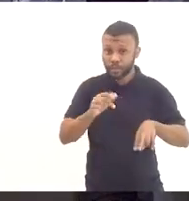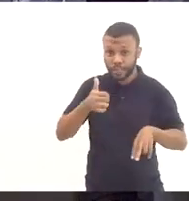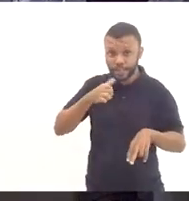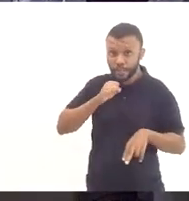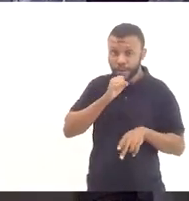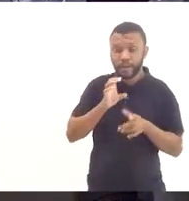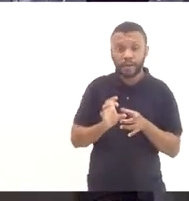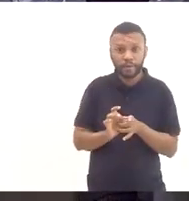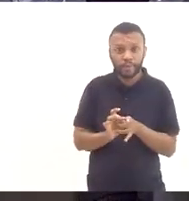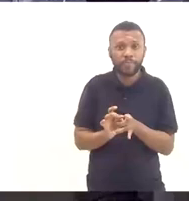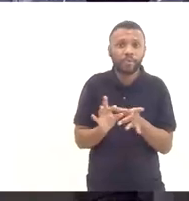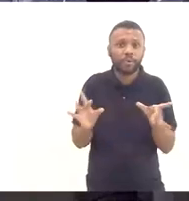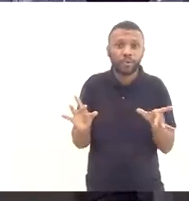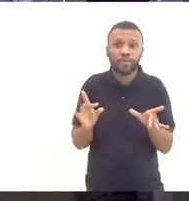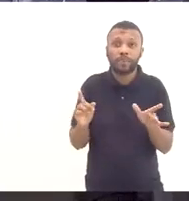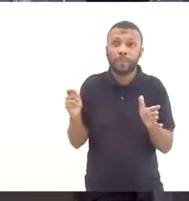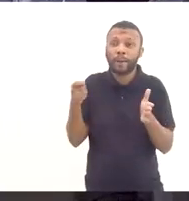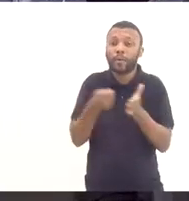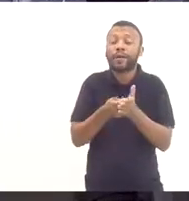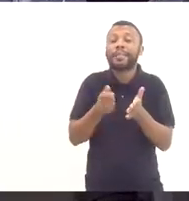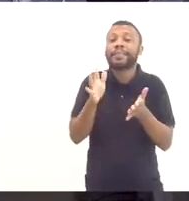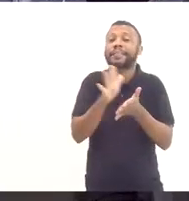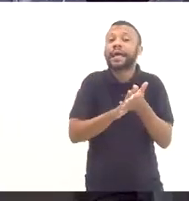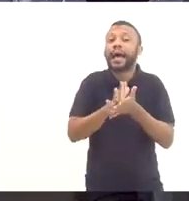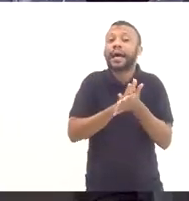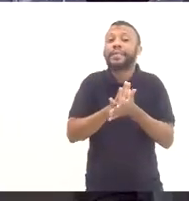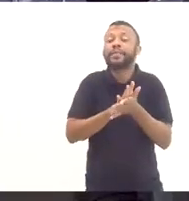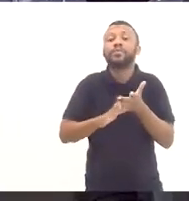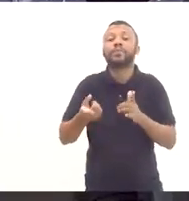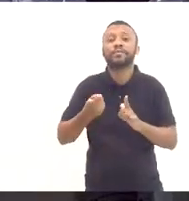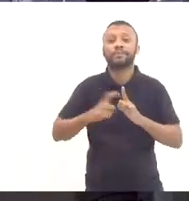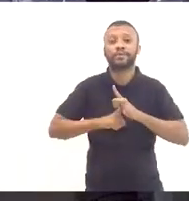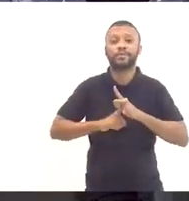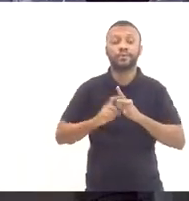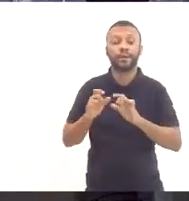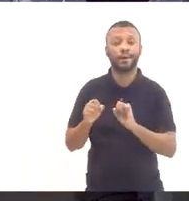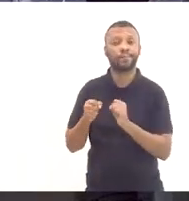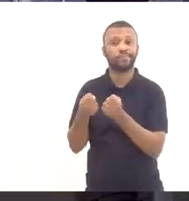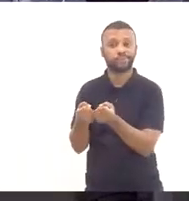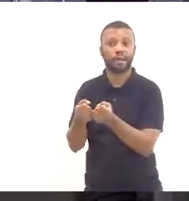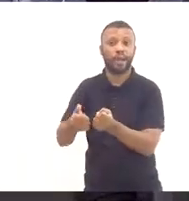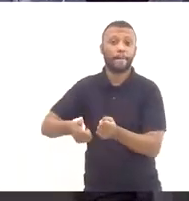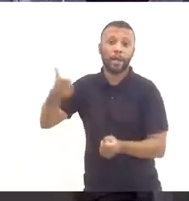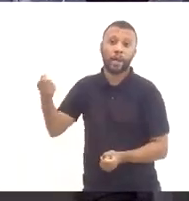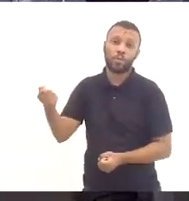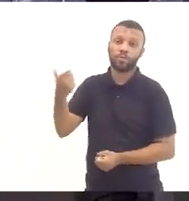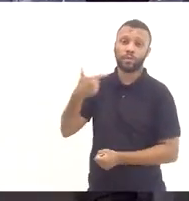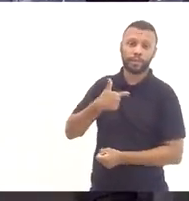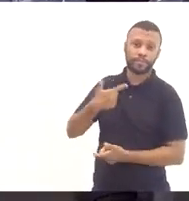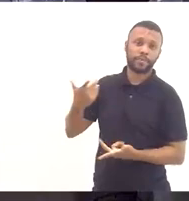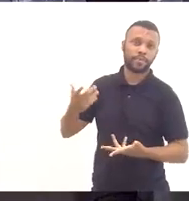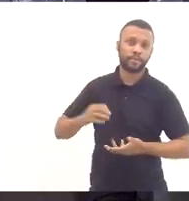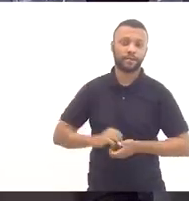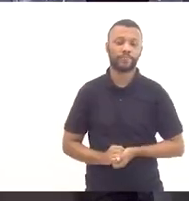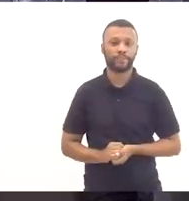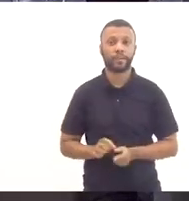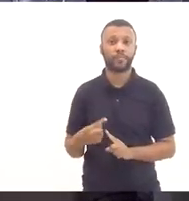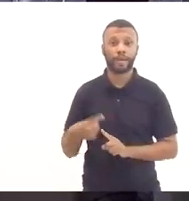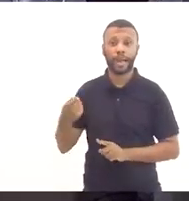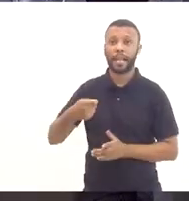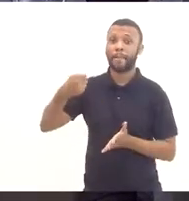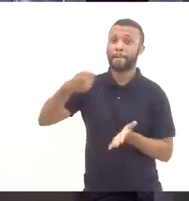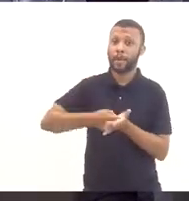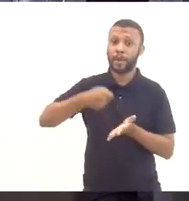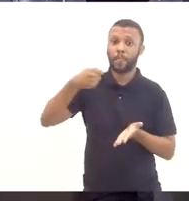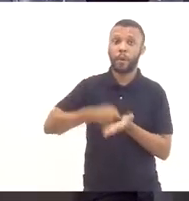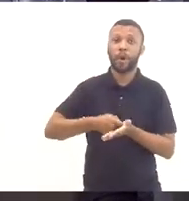ele não pagou nada do que ele me deve e a defesa dele é muito melhor do que a minha porque ela me